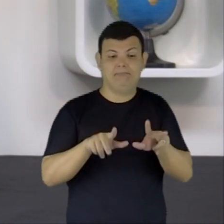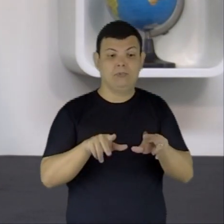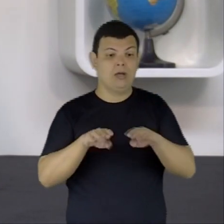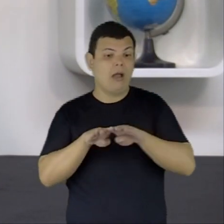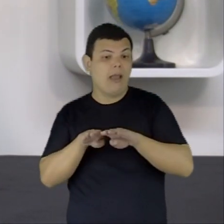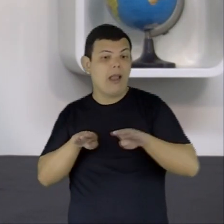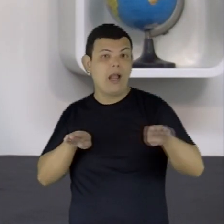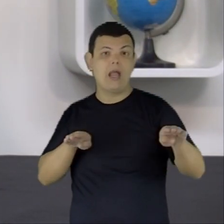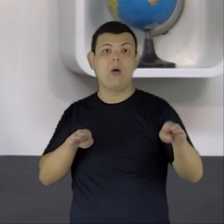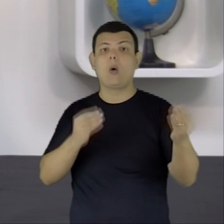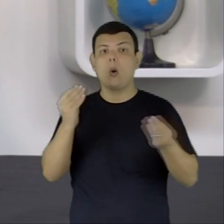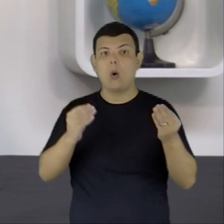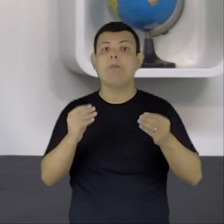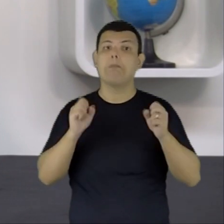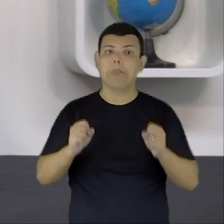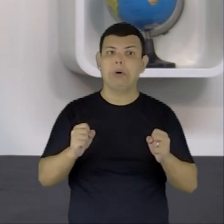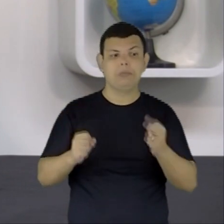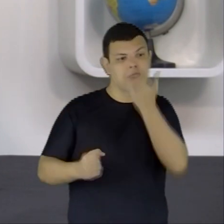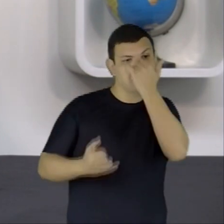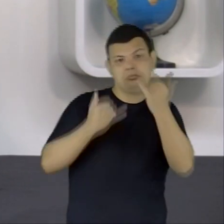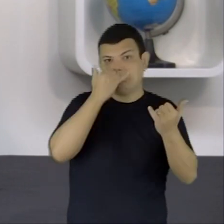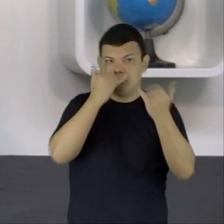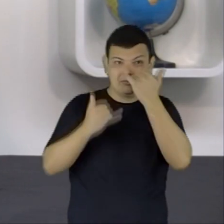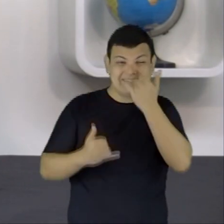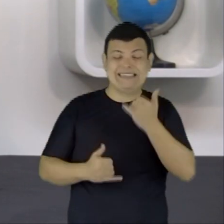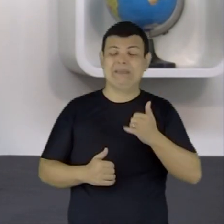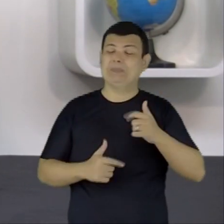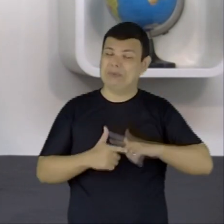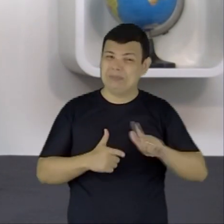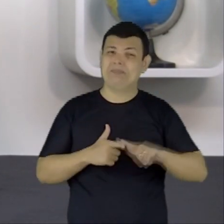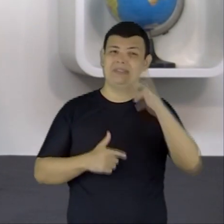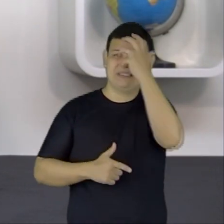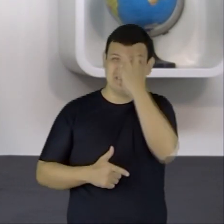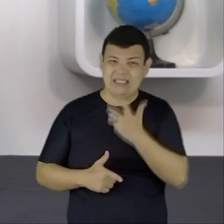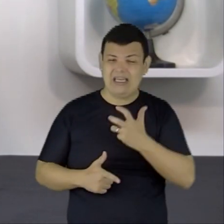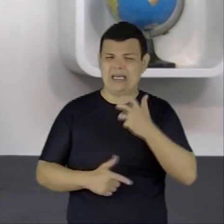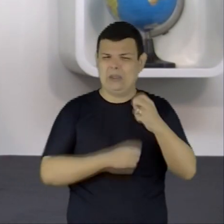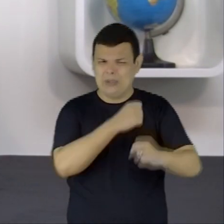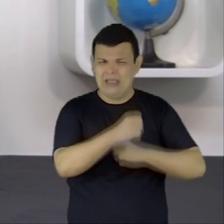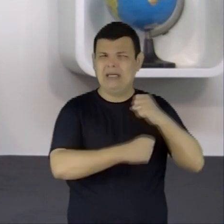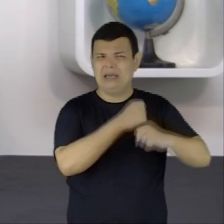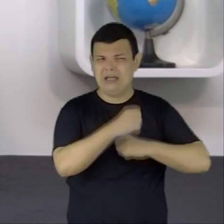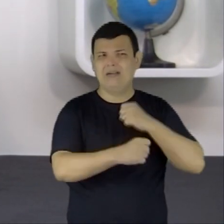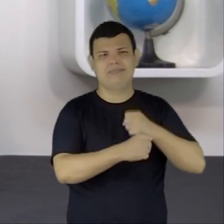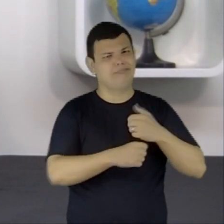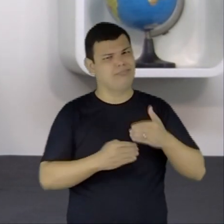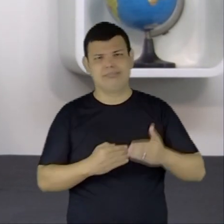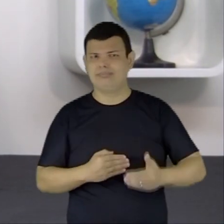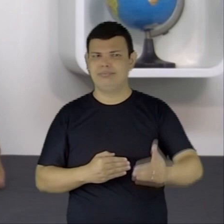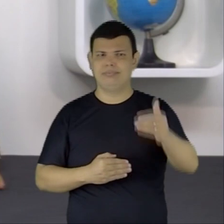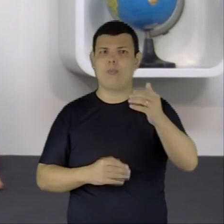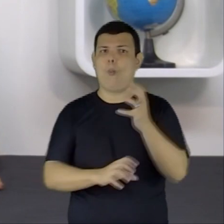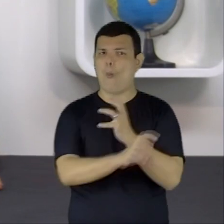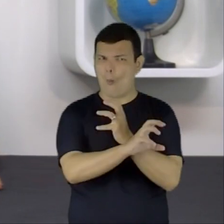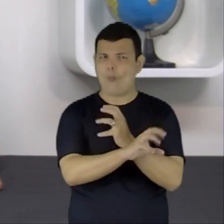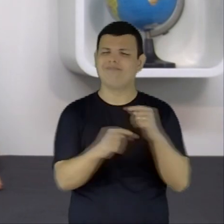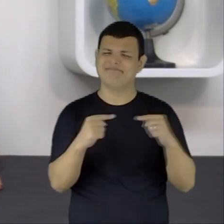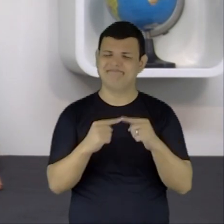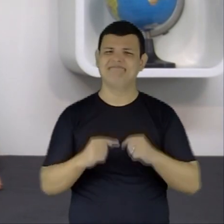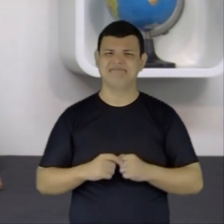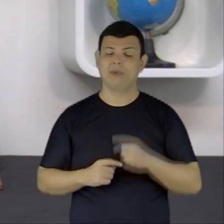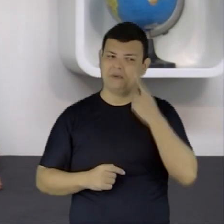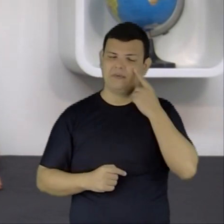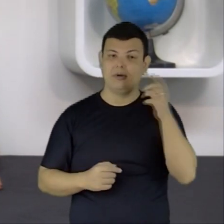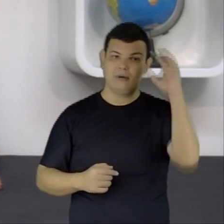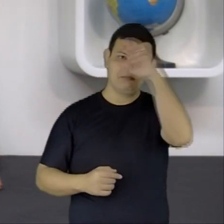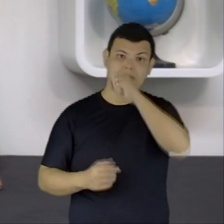relevo, influenciam e causam um problema bem sério de décadas, né, da região Nordeste, que é a seca. Então vamos aprender um pouco mais sobre